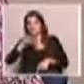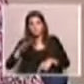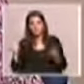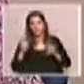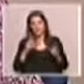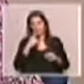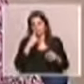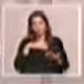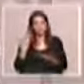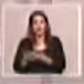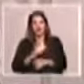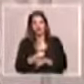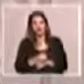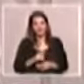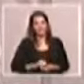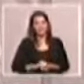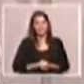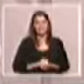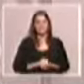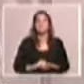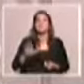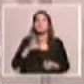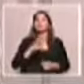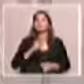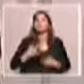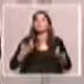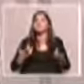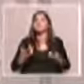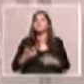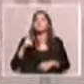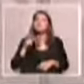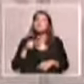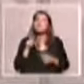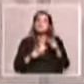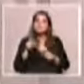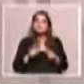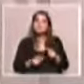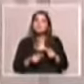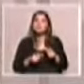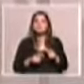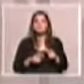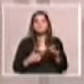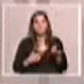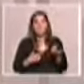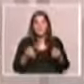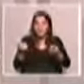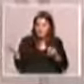esse poderá ser. A outra coisa é começar, então, as pessoas a virem junto da